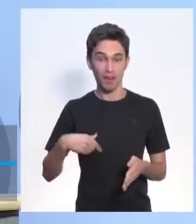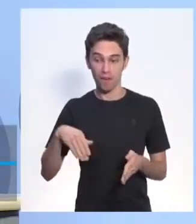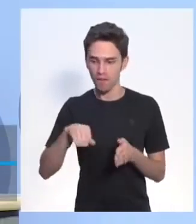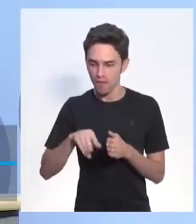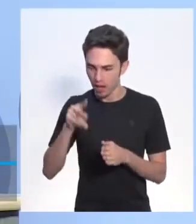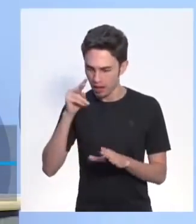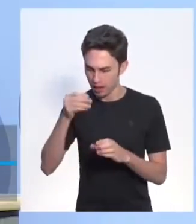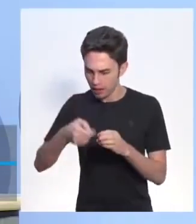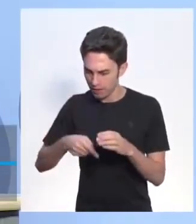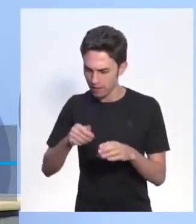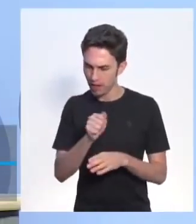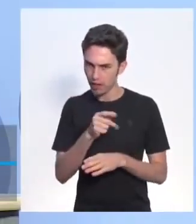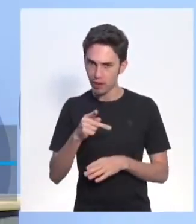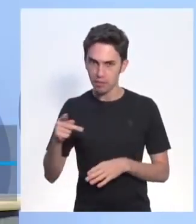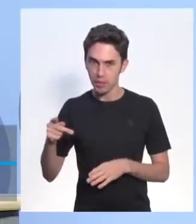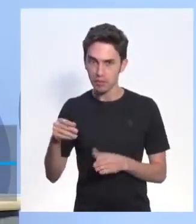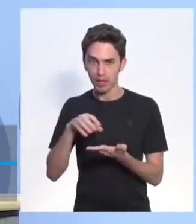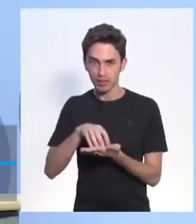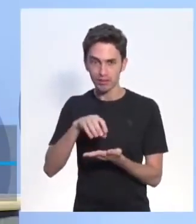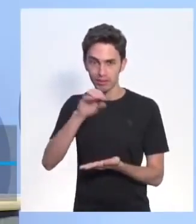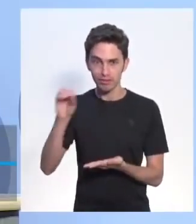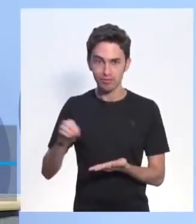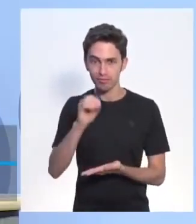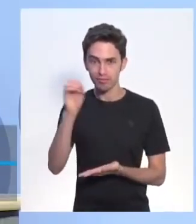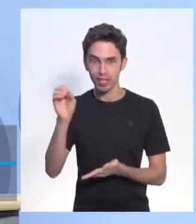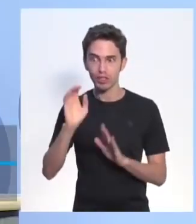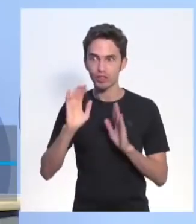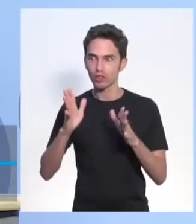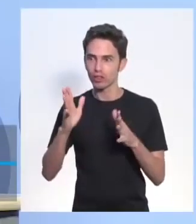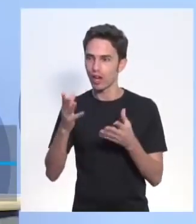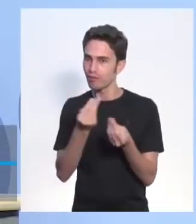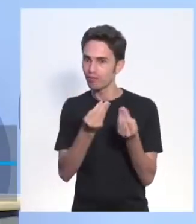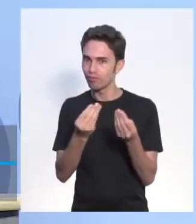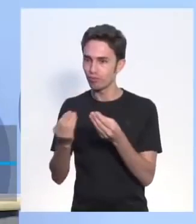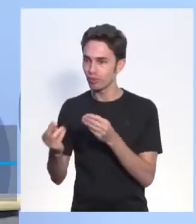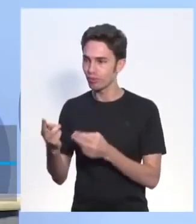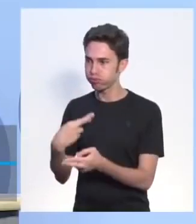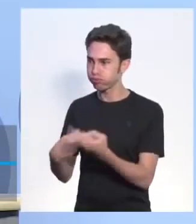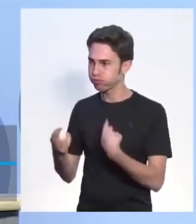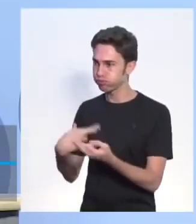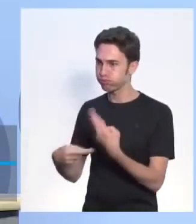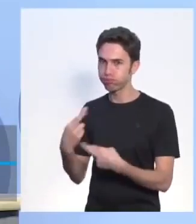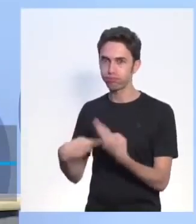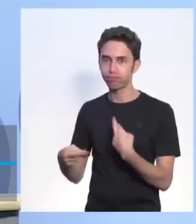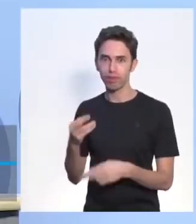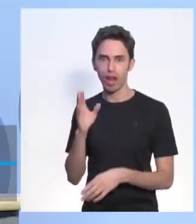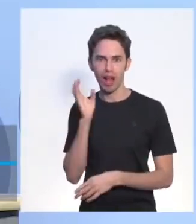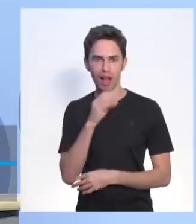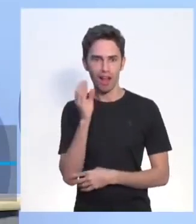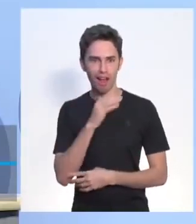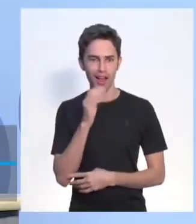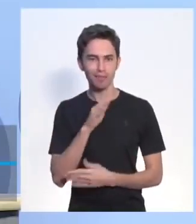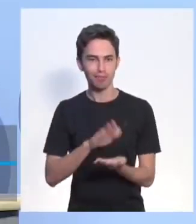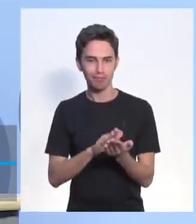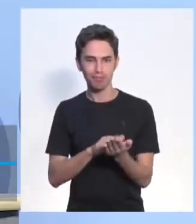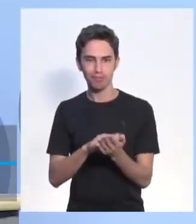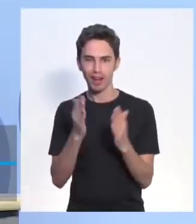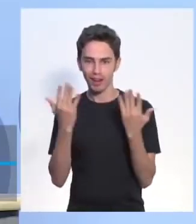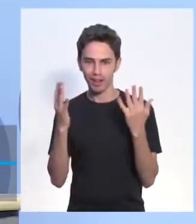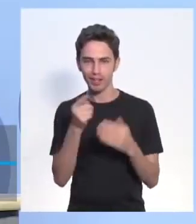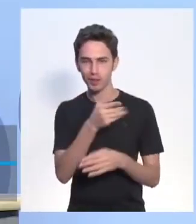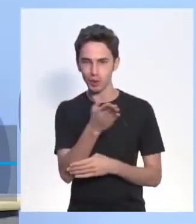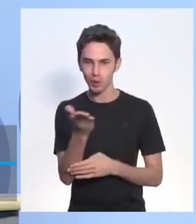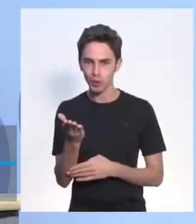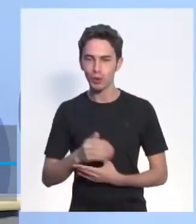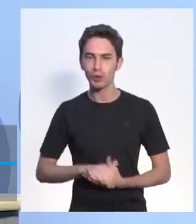olhar no aplicativo do Centro de Mídias, já estava já chovendo respostas. Bem rápido. Parabéns aí, galera. A galera